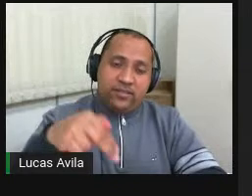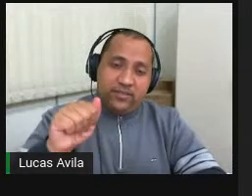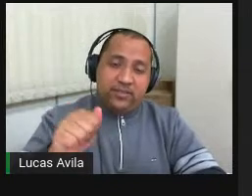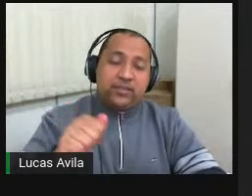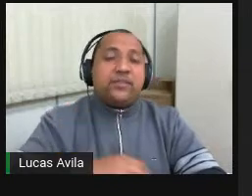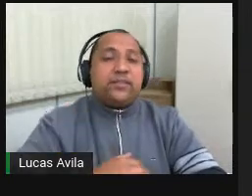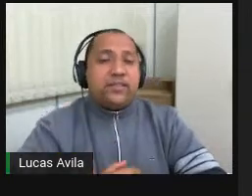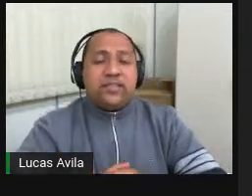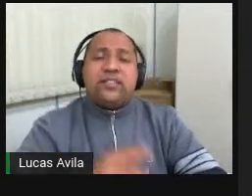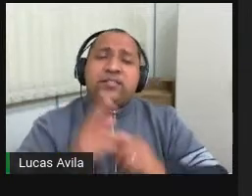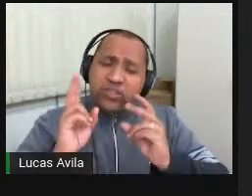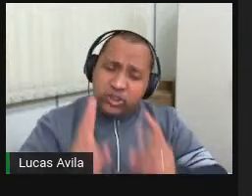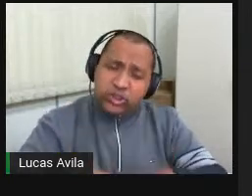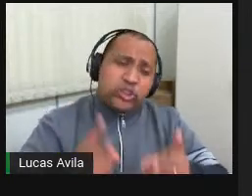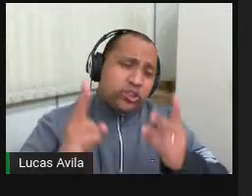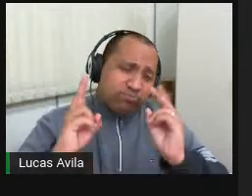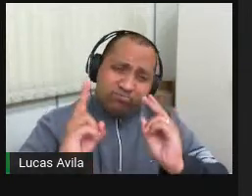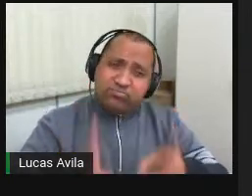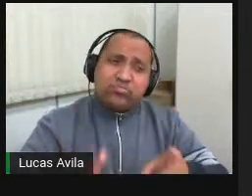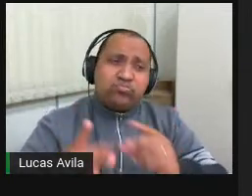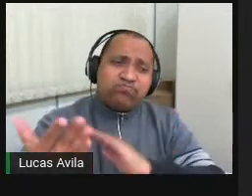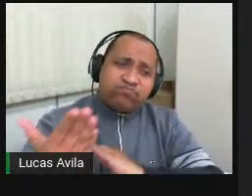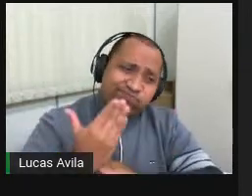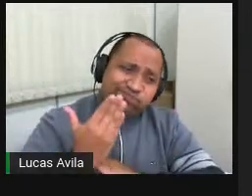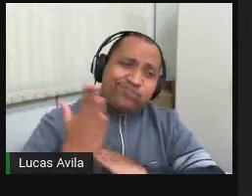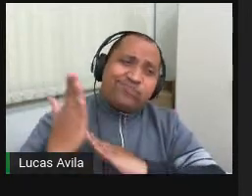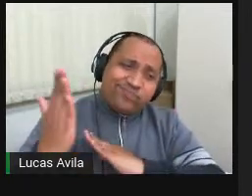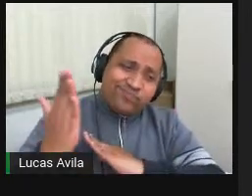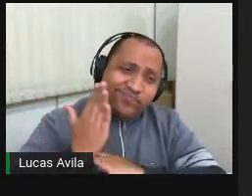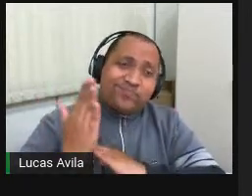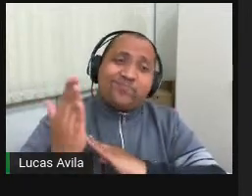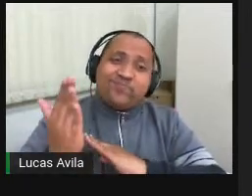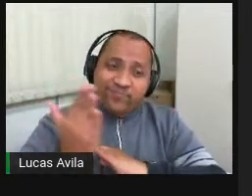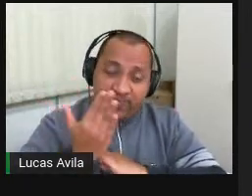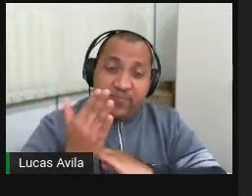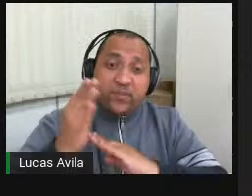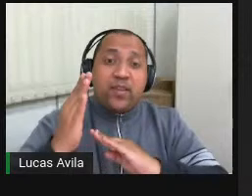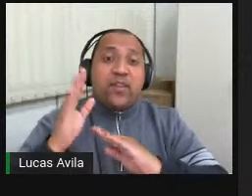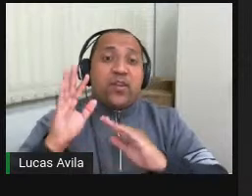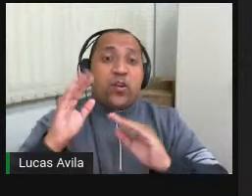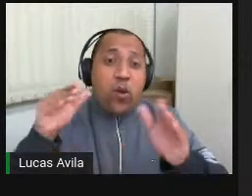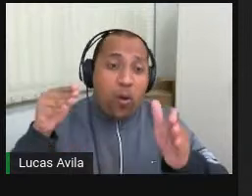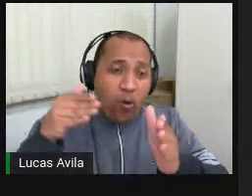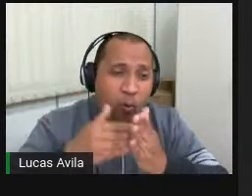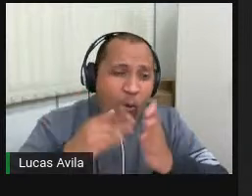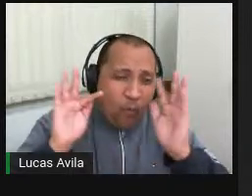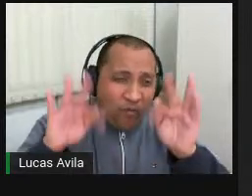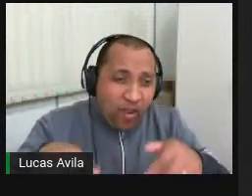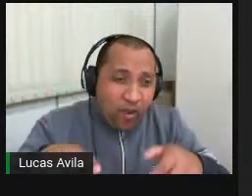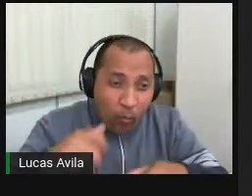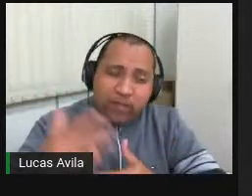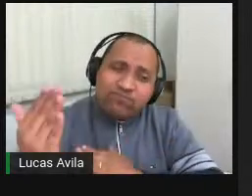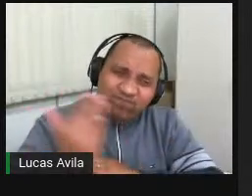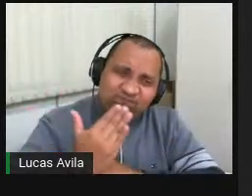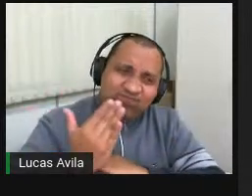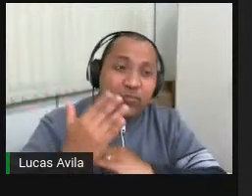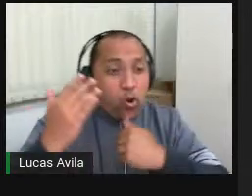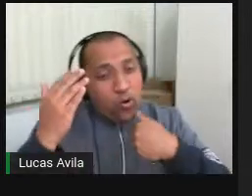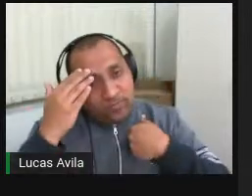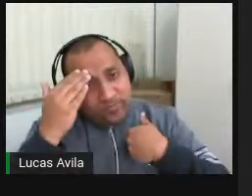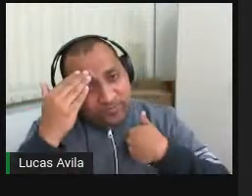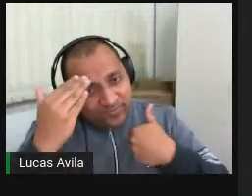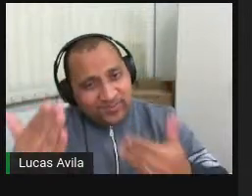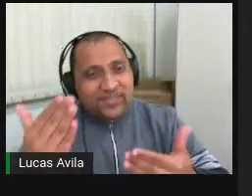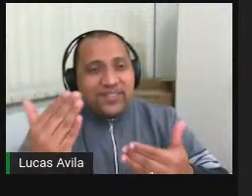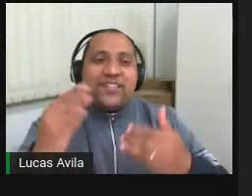que sempre esteve me ajudando assim, nas retas finais, que foram bem difíceis. Tá? Muito obrigada e